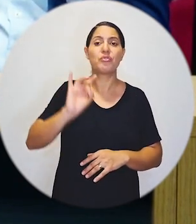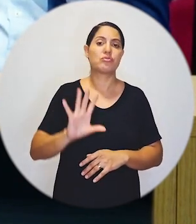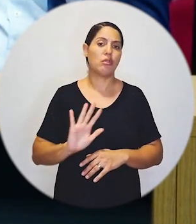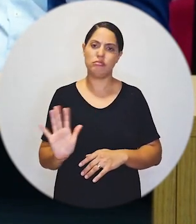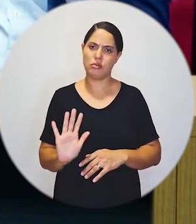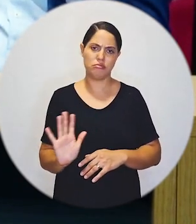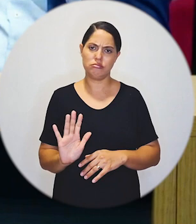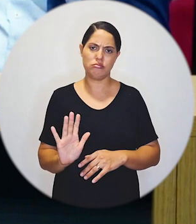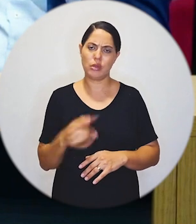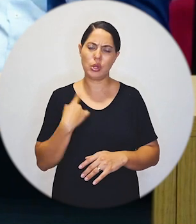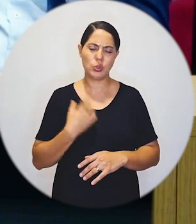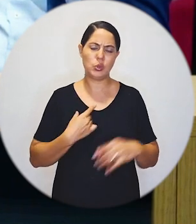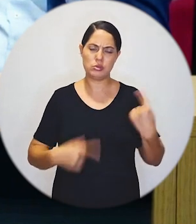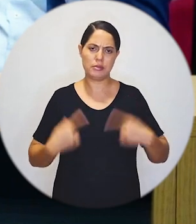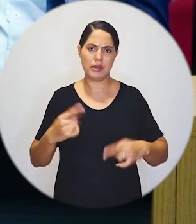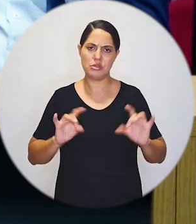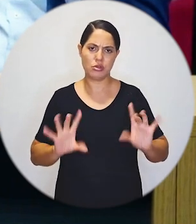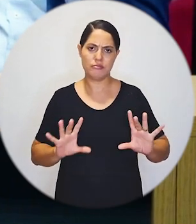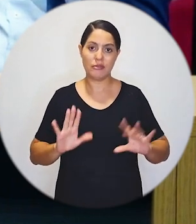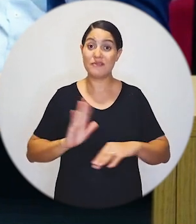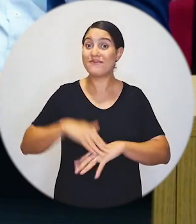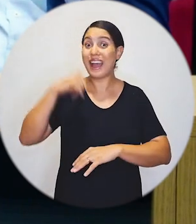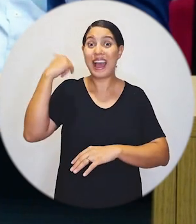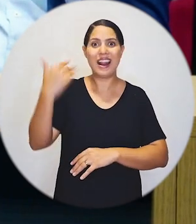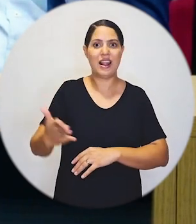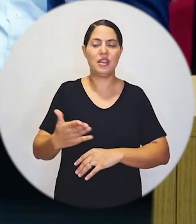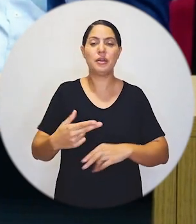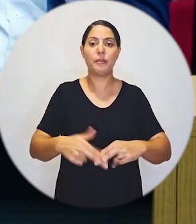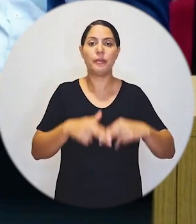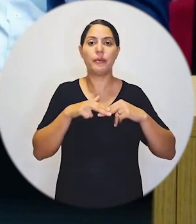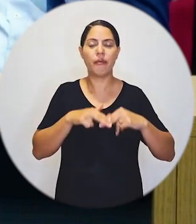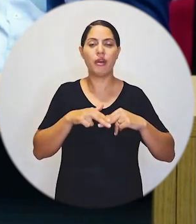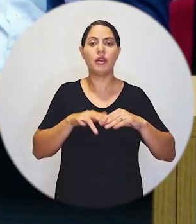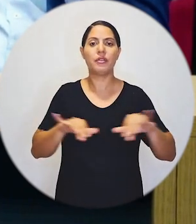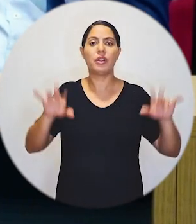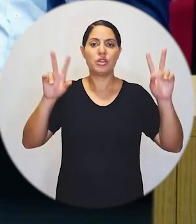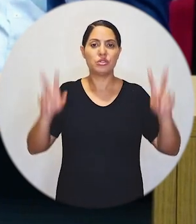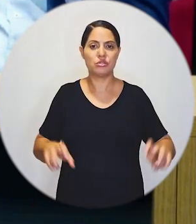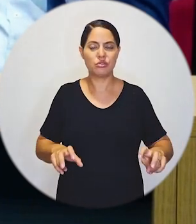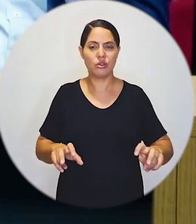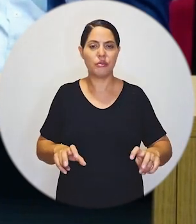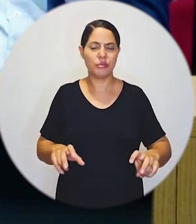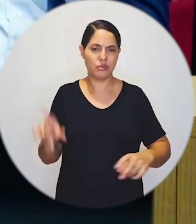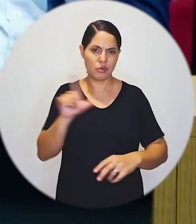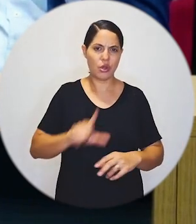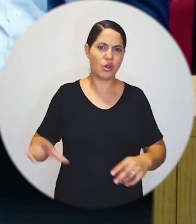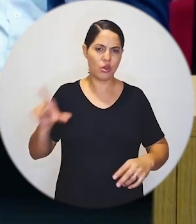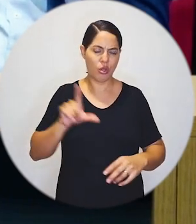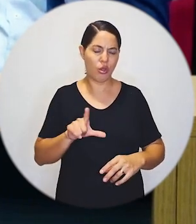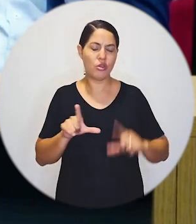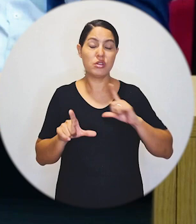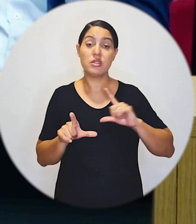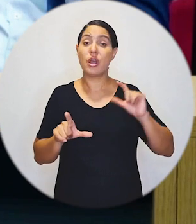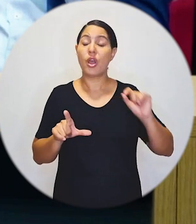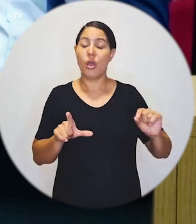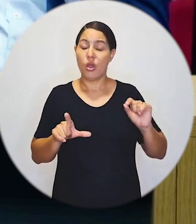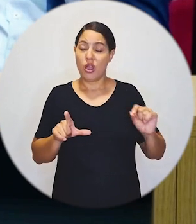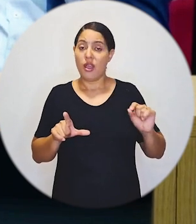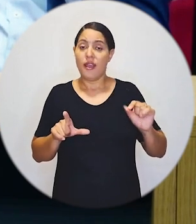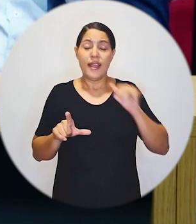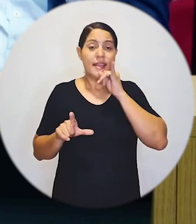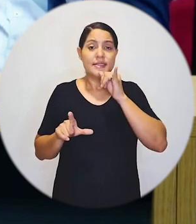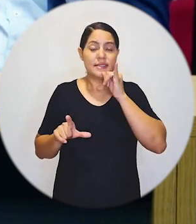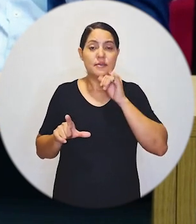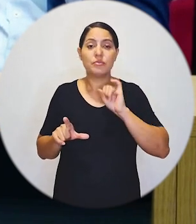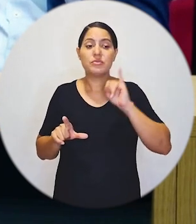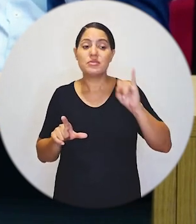filosófica que subjaz a esse debate. Certo? Muito além. Por que uma lógica consequencialista? Evidentemente que eu estou lidando